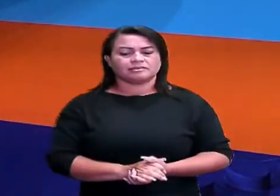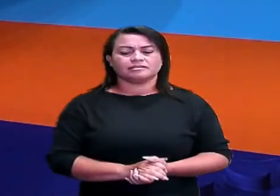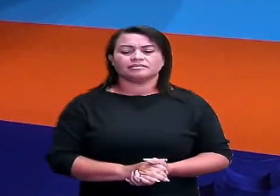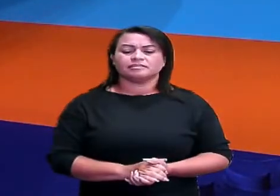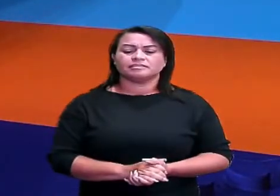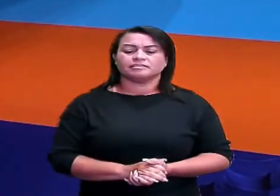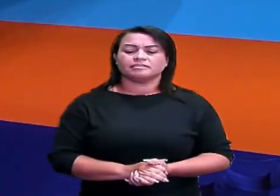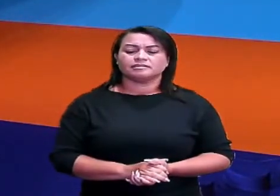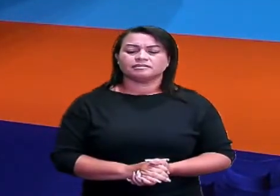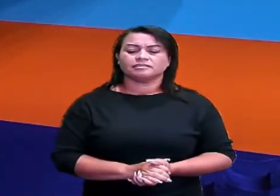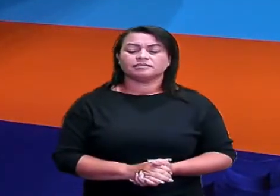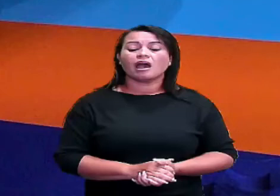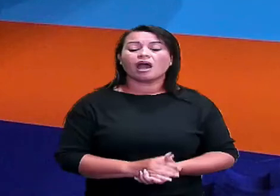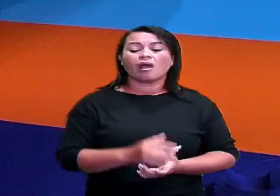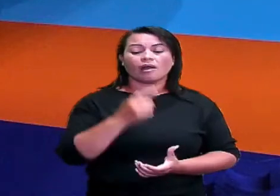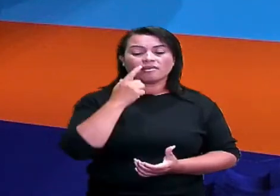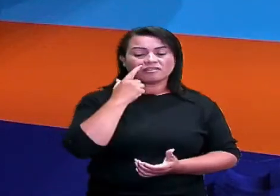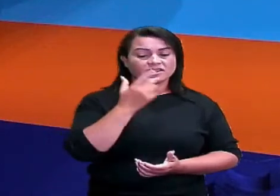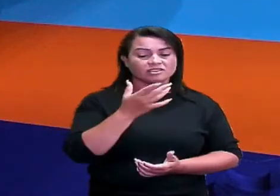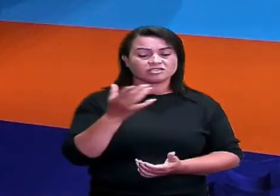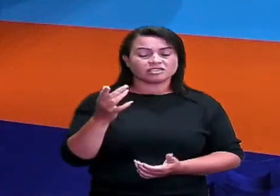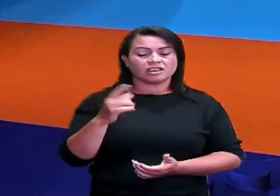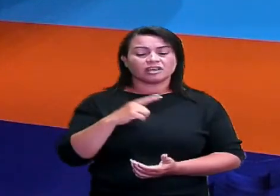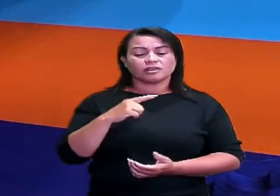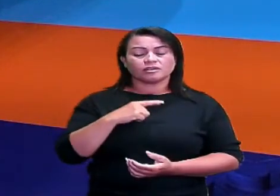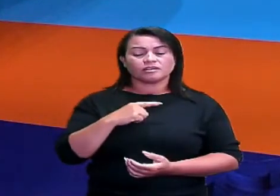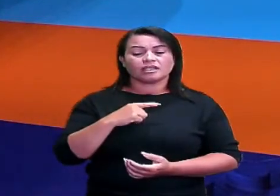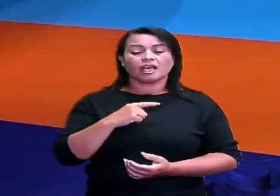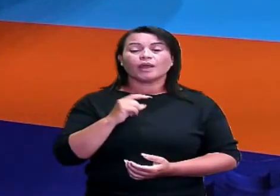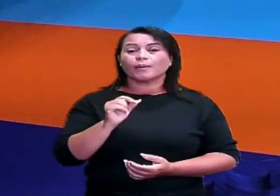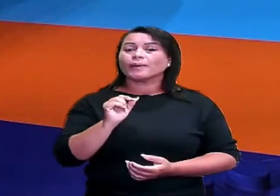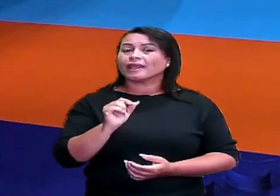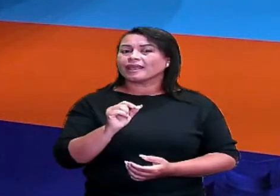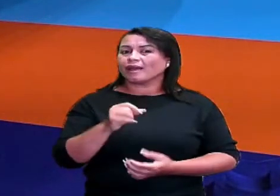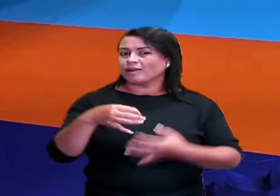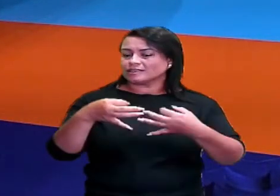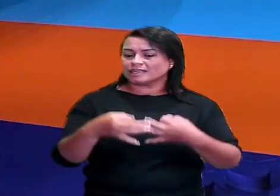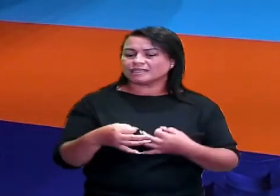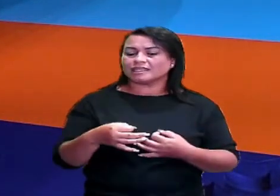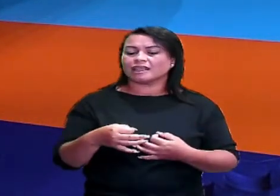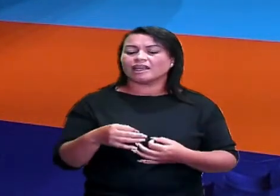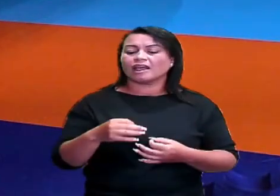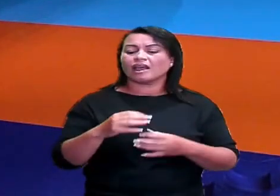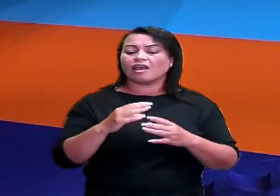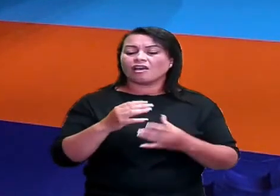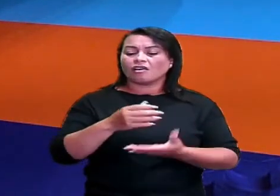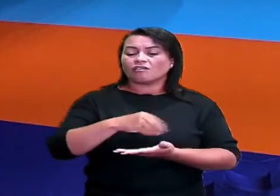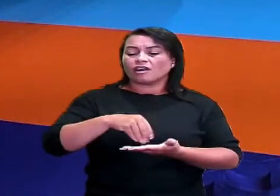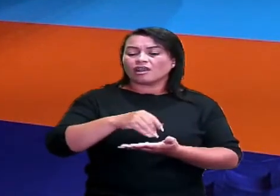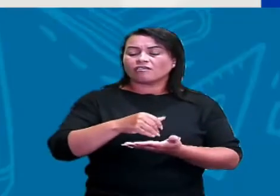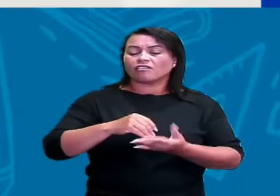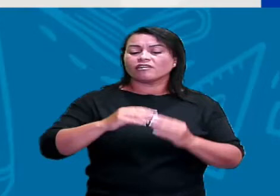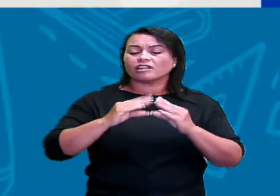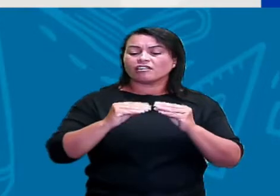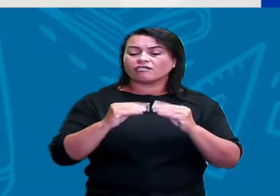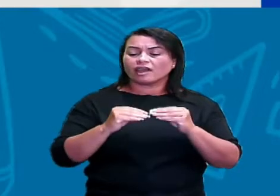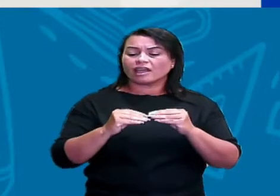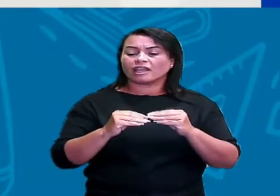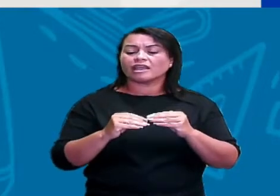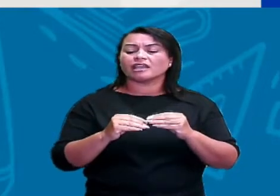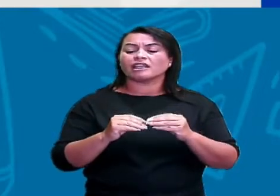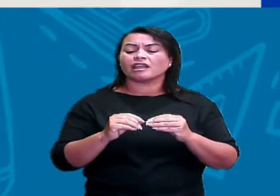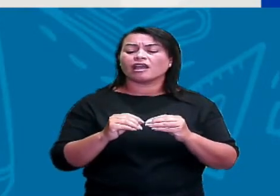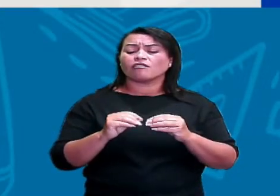lá. Então, ó, agora eu tenho o trava-língua corrigido. Farofa feita com muita farinha fofa faz uma fofoca